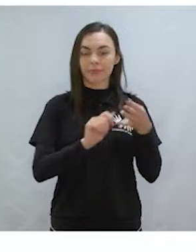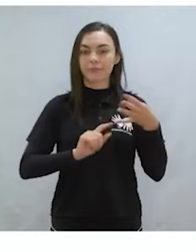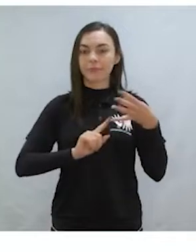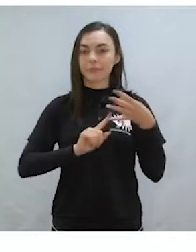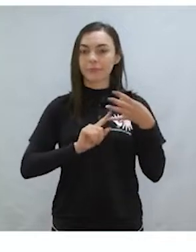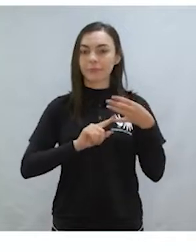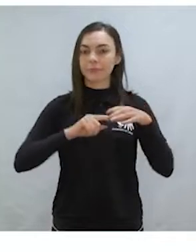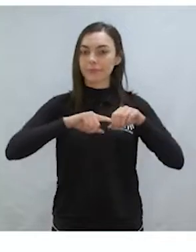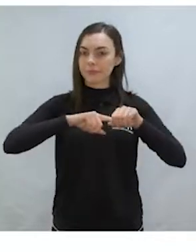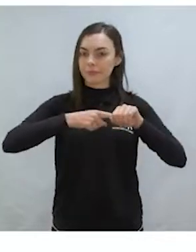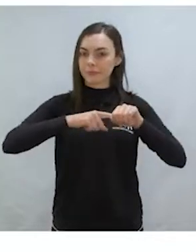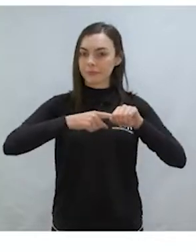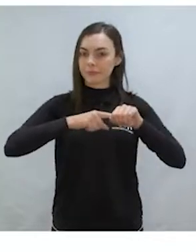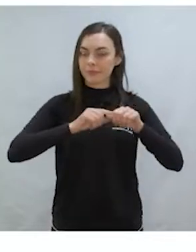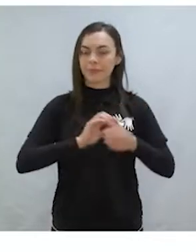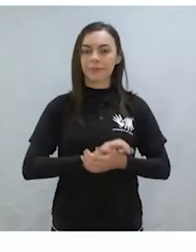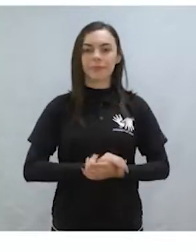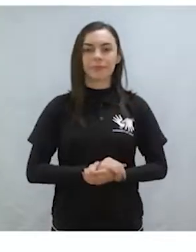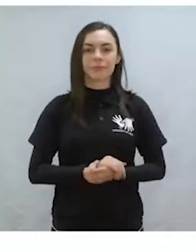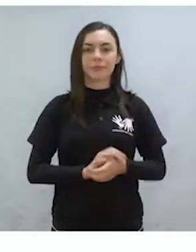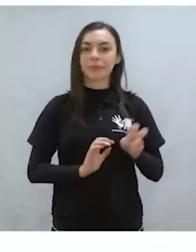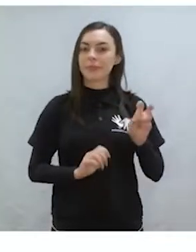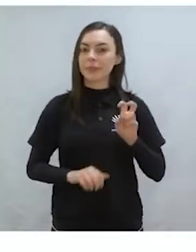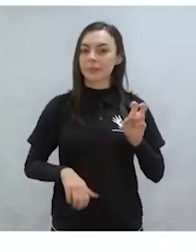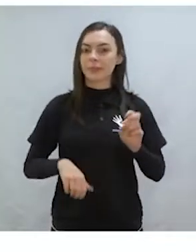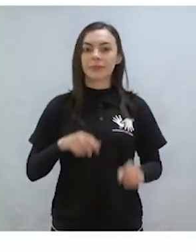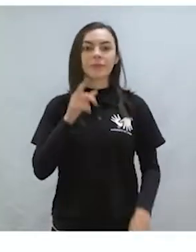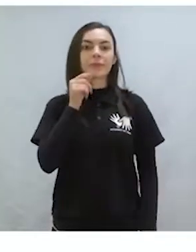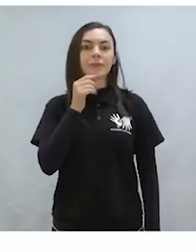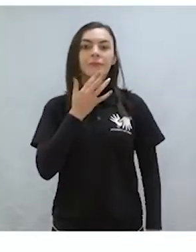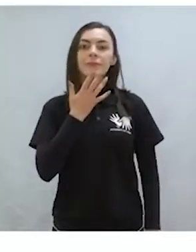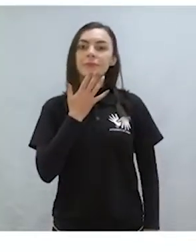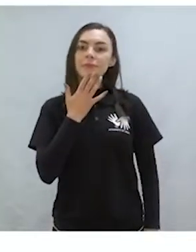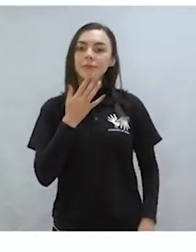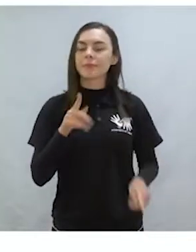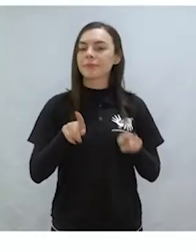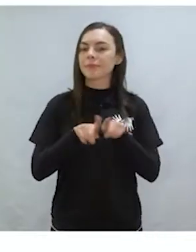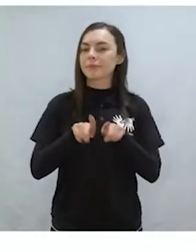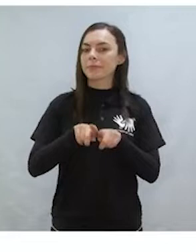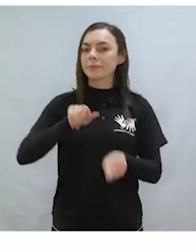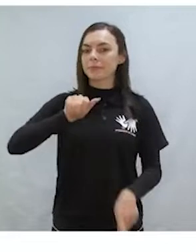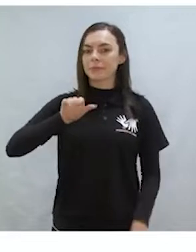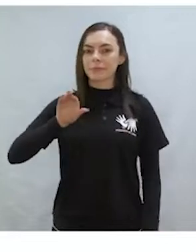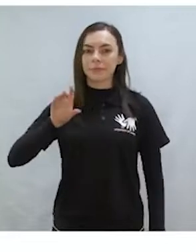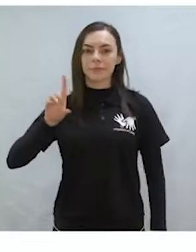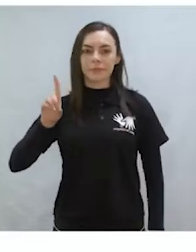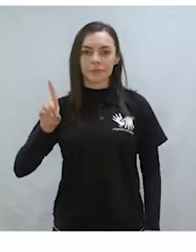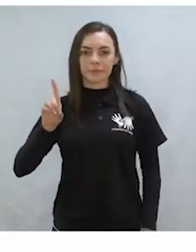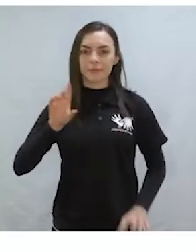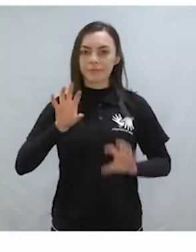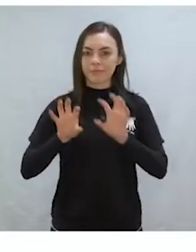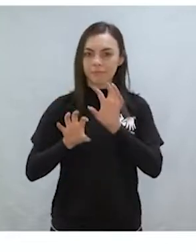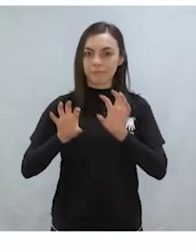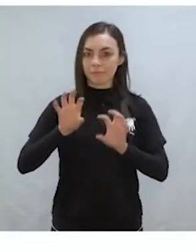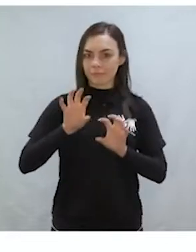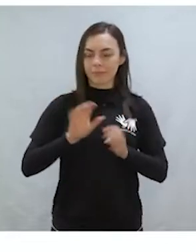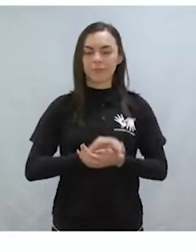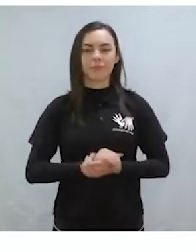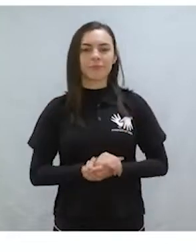borracha, o apontador, o lápis de cor e o alfabeto móvel.